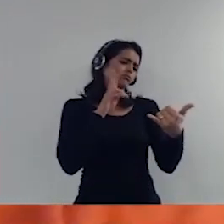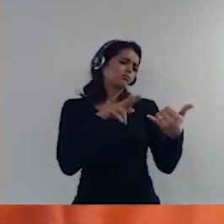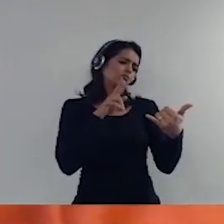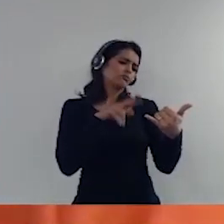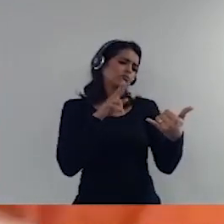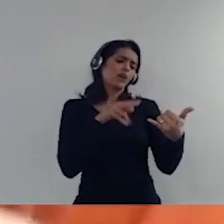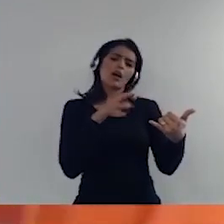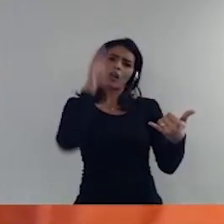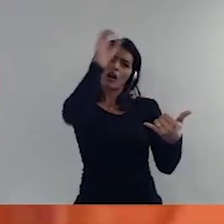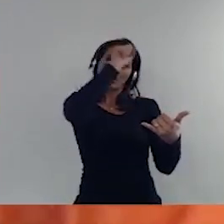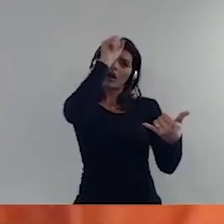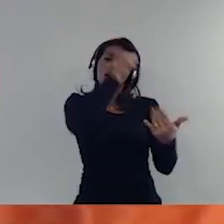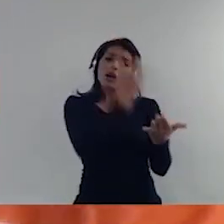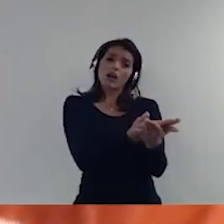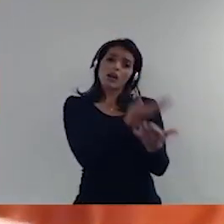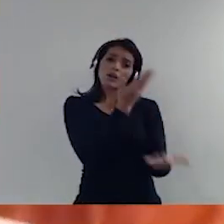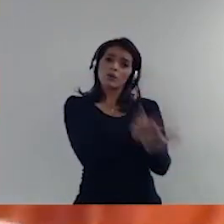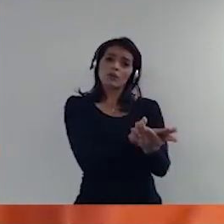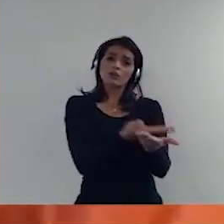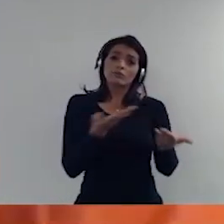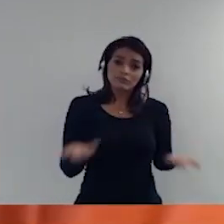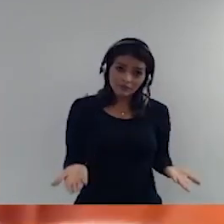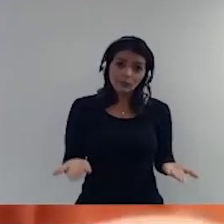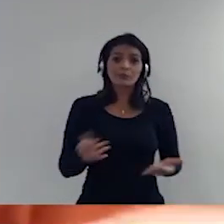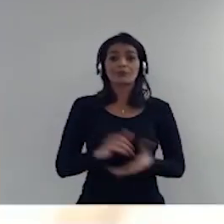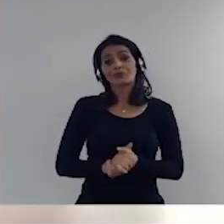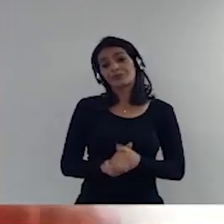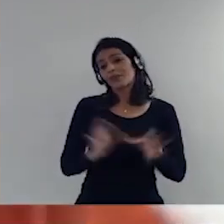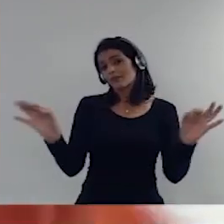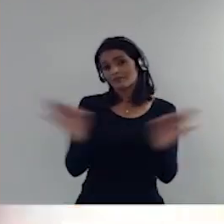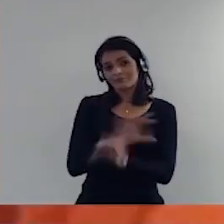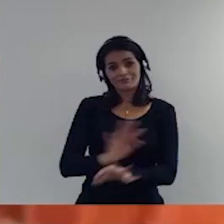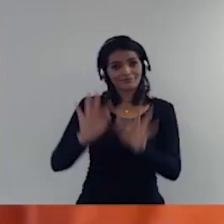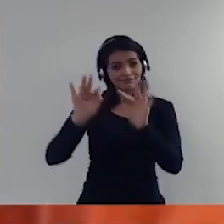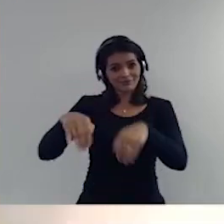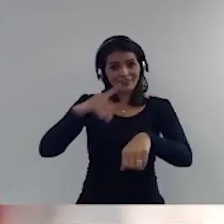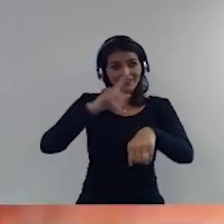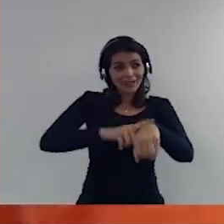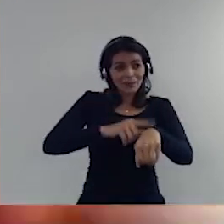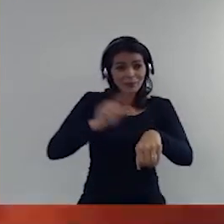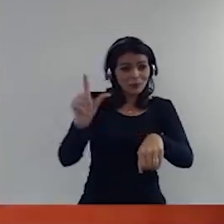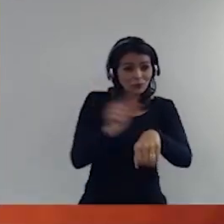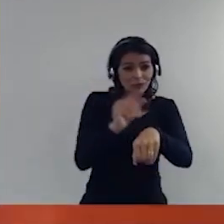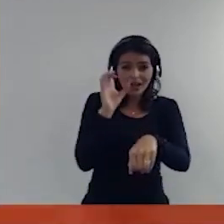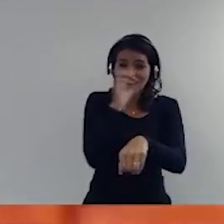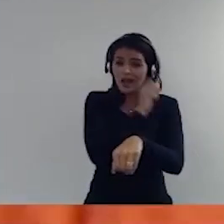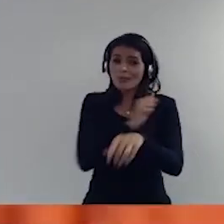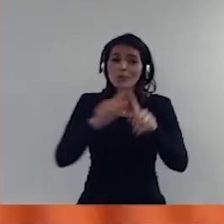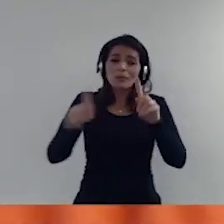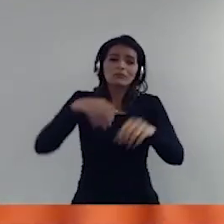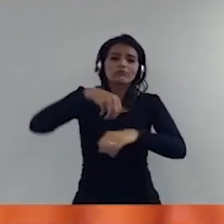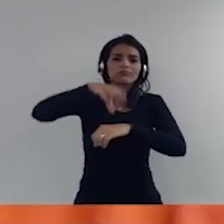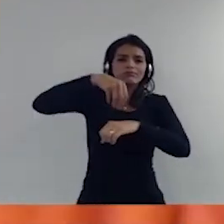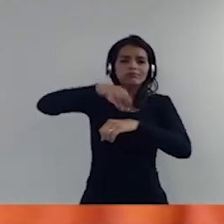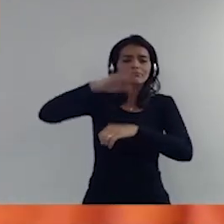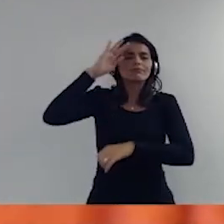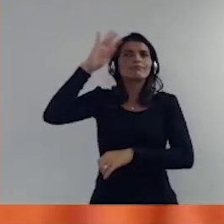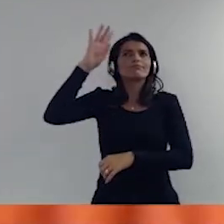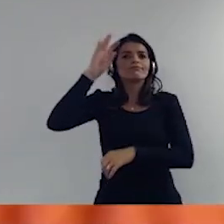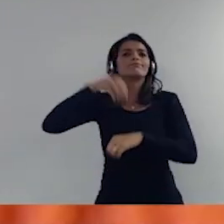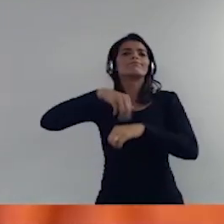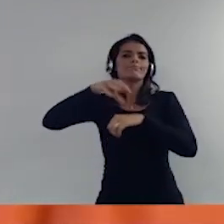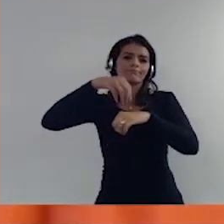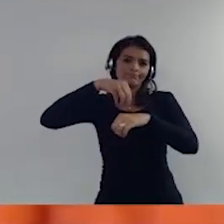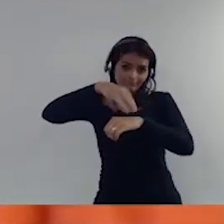investimento, né? Pessoal, é isso. Eu acho que o tempo é curto, né? Mas são essas as minhas reflexões.